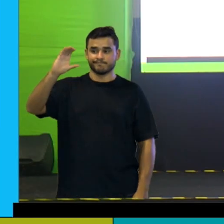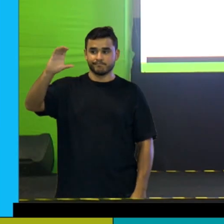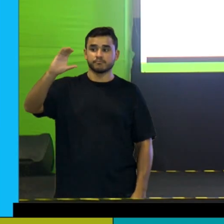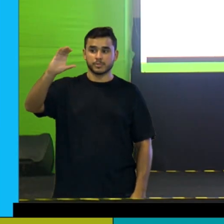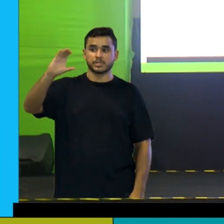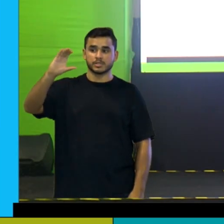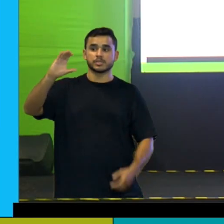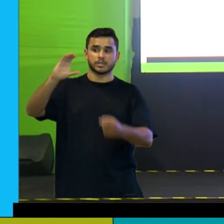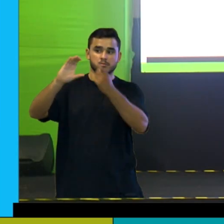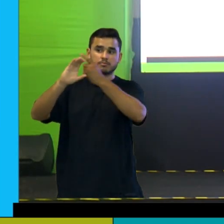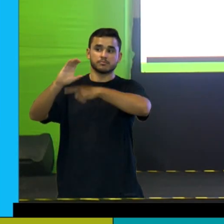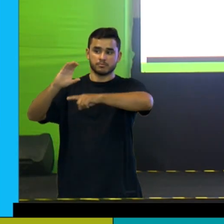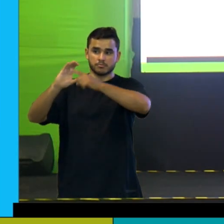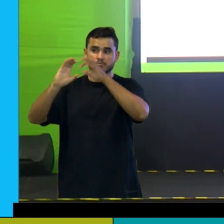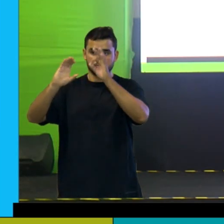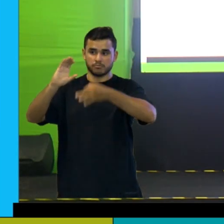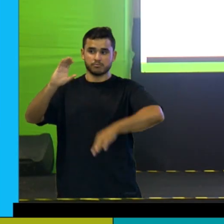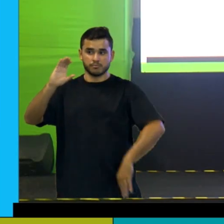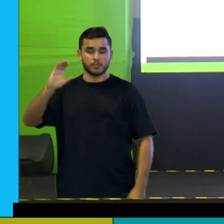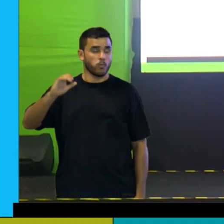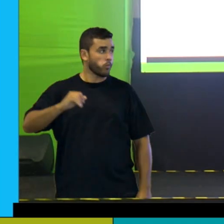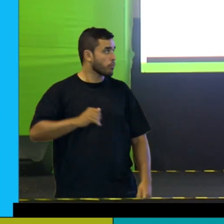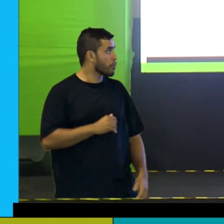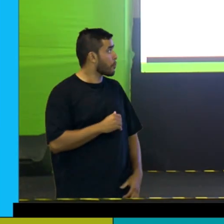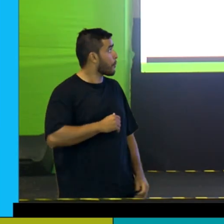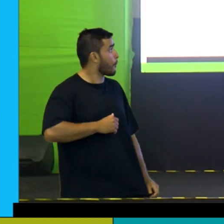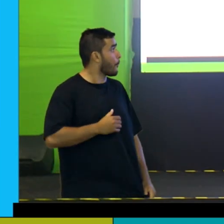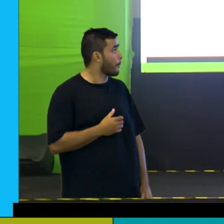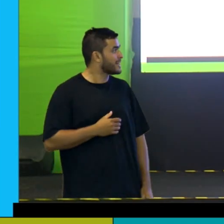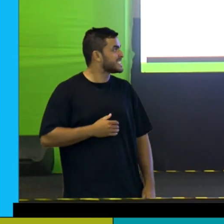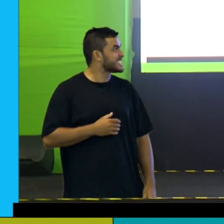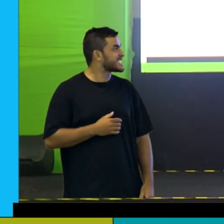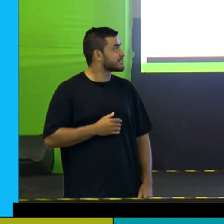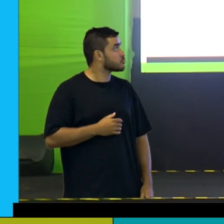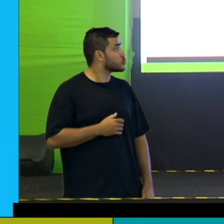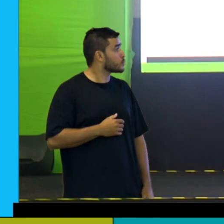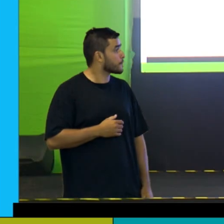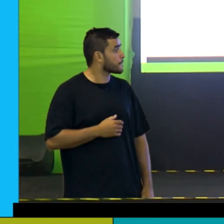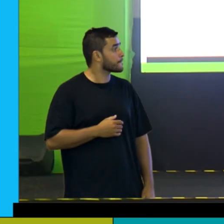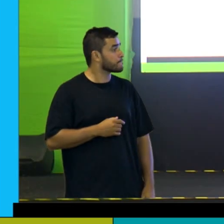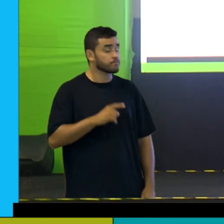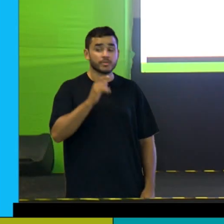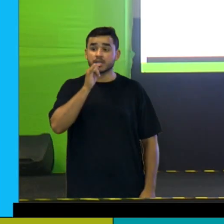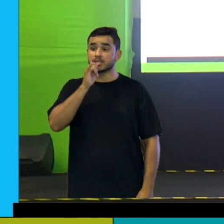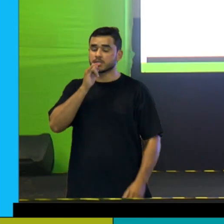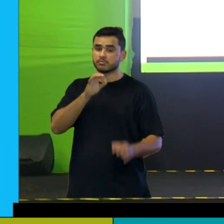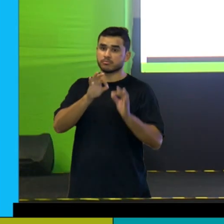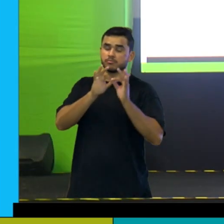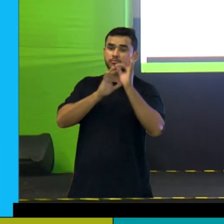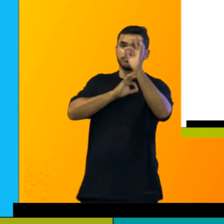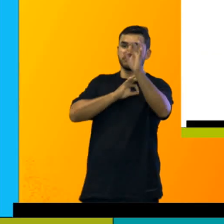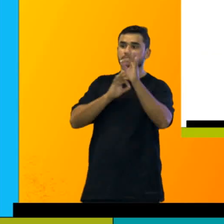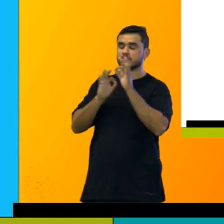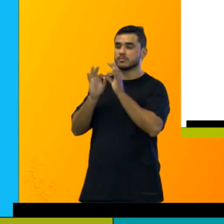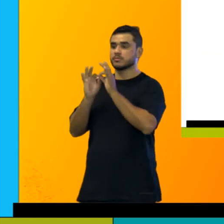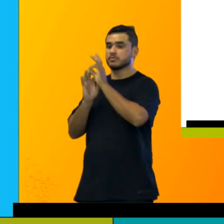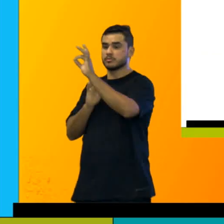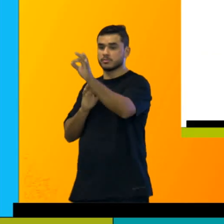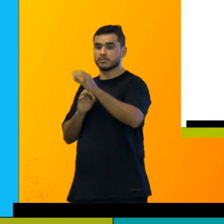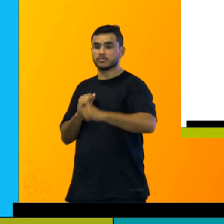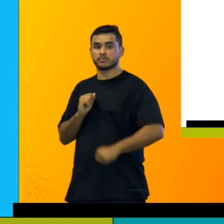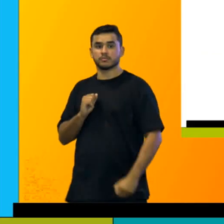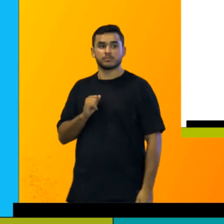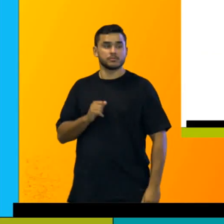fazer a questão. Mais ou menos, Maico, como tu está fazendo. Porque se a velocidade, se a distância, ou se o tempo é